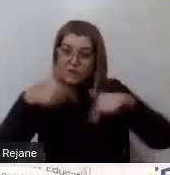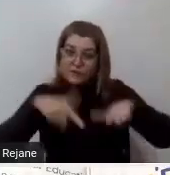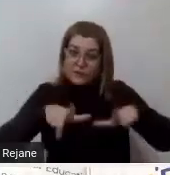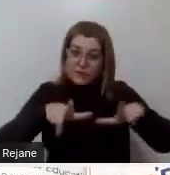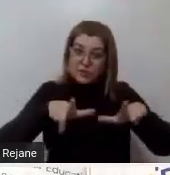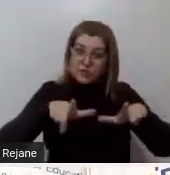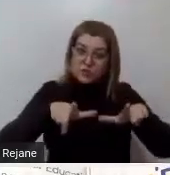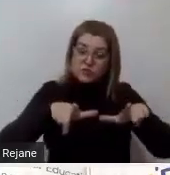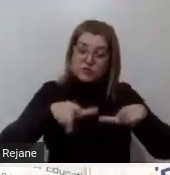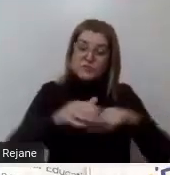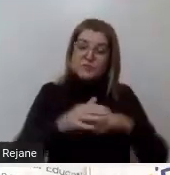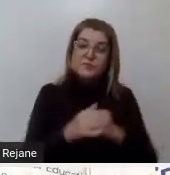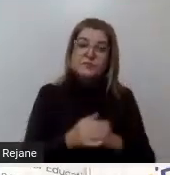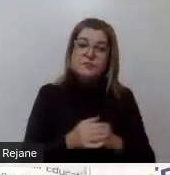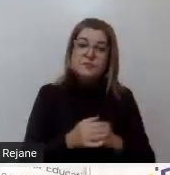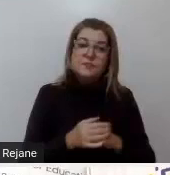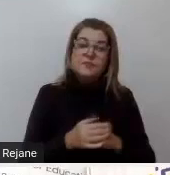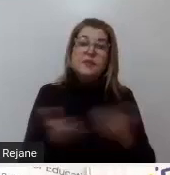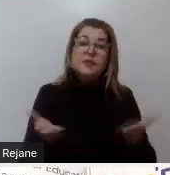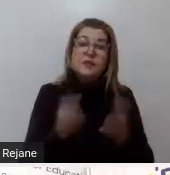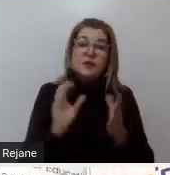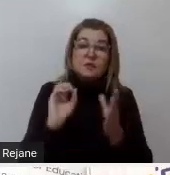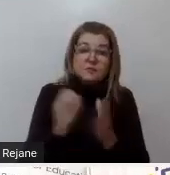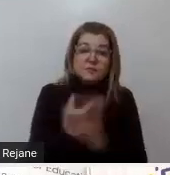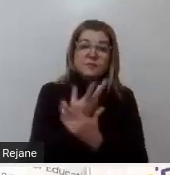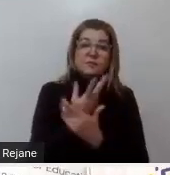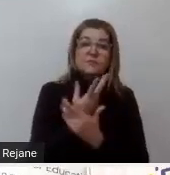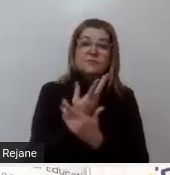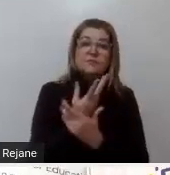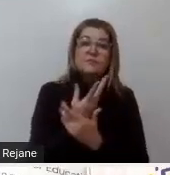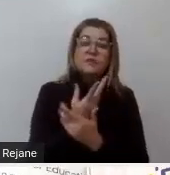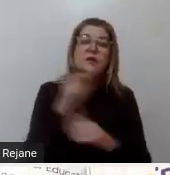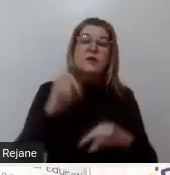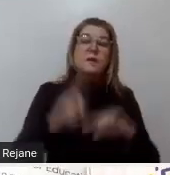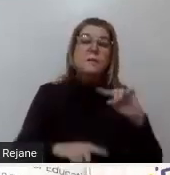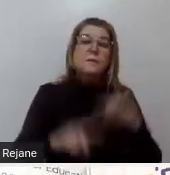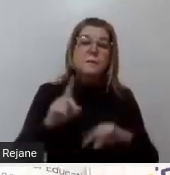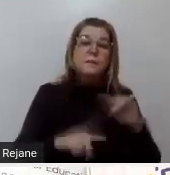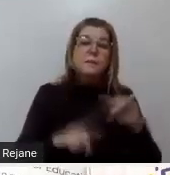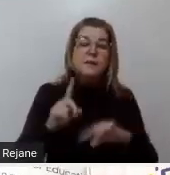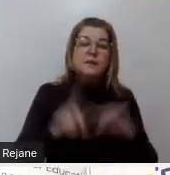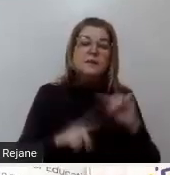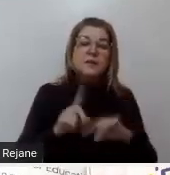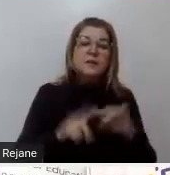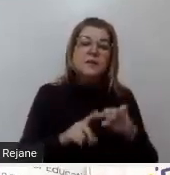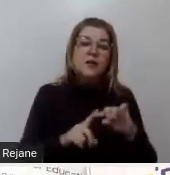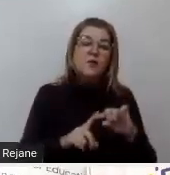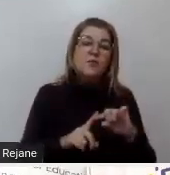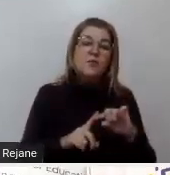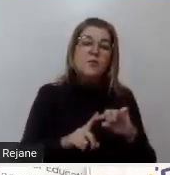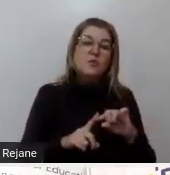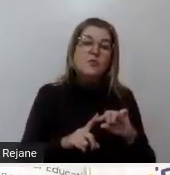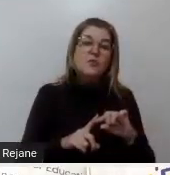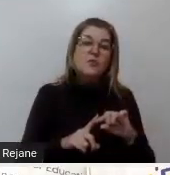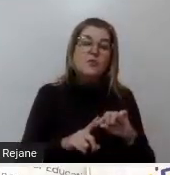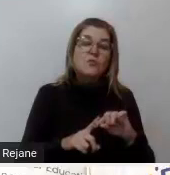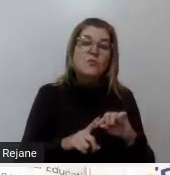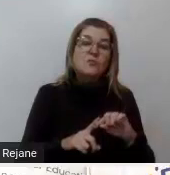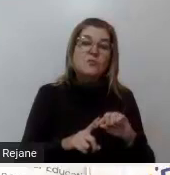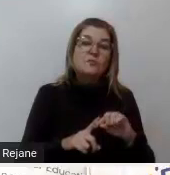E agora eu vou criar um material para que o meu aluno tenha um